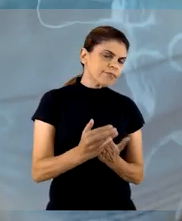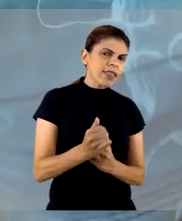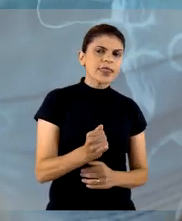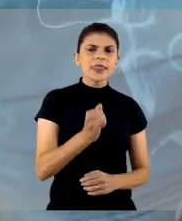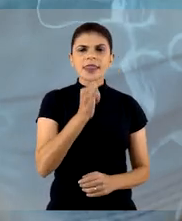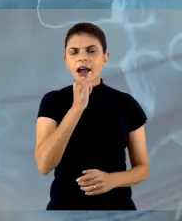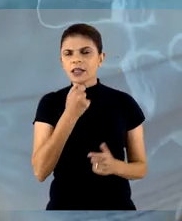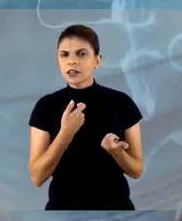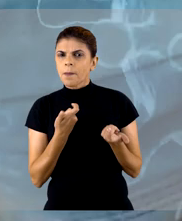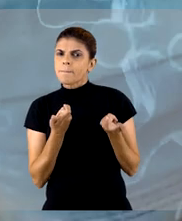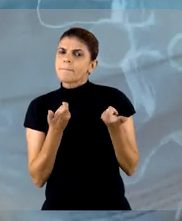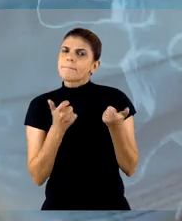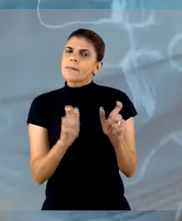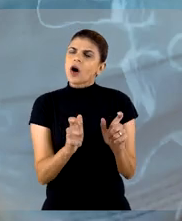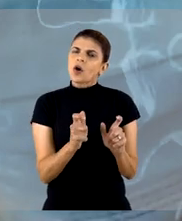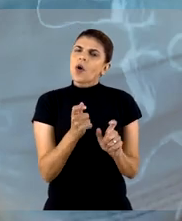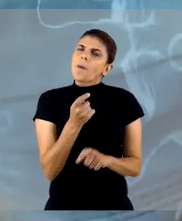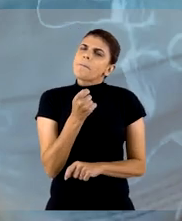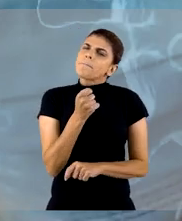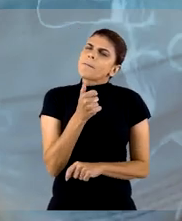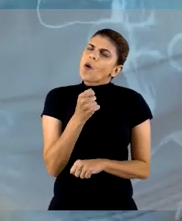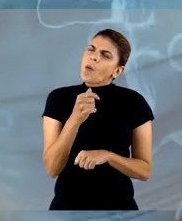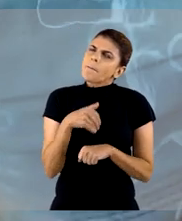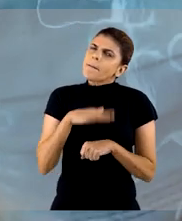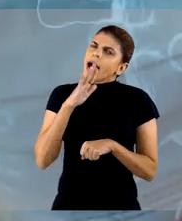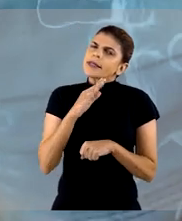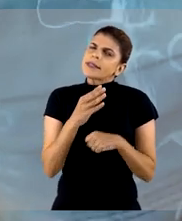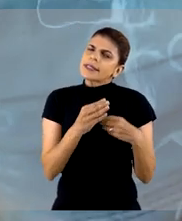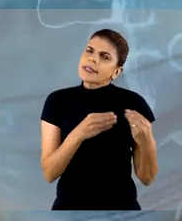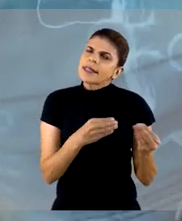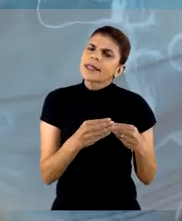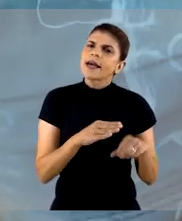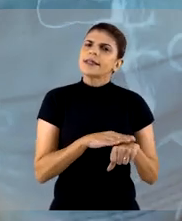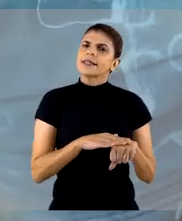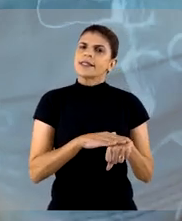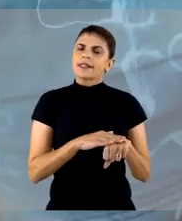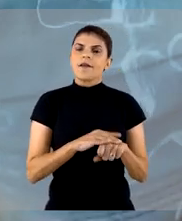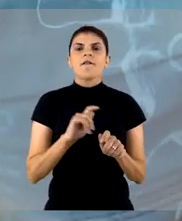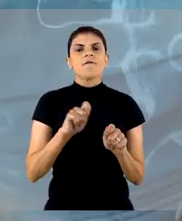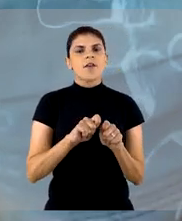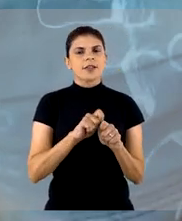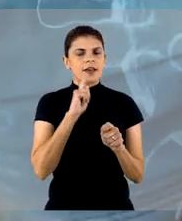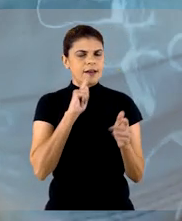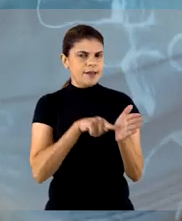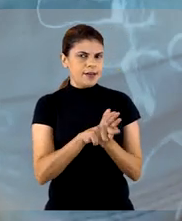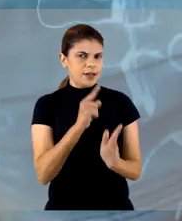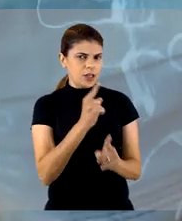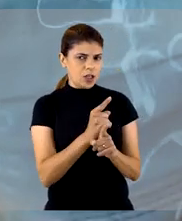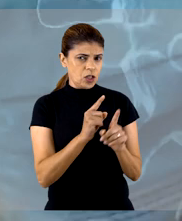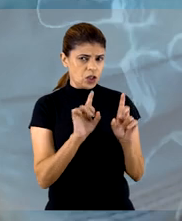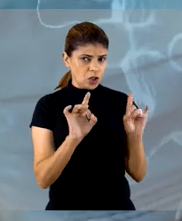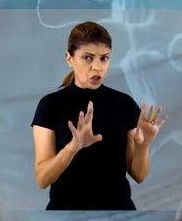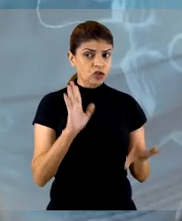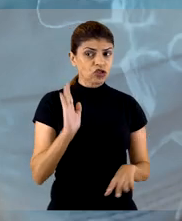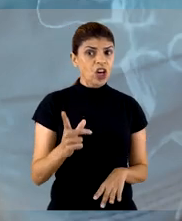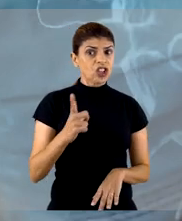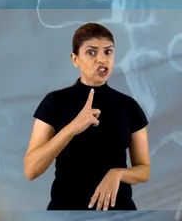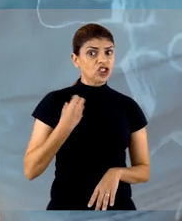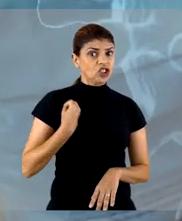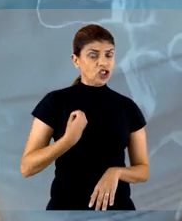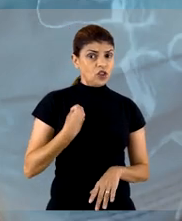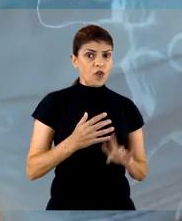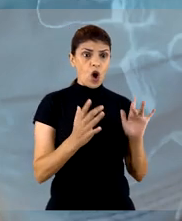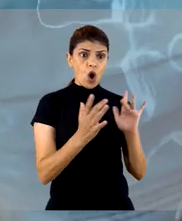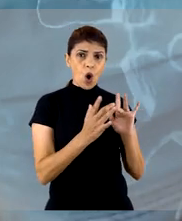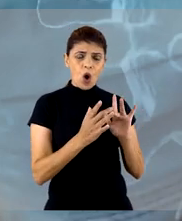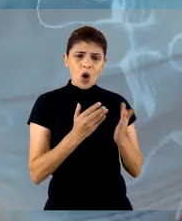testes imunológicos tendem a ser um pouquinho mais sensíveis do que a PCR para poder fazer o diagnóstico. Então, se eu já tive contato